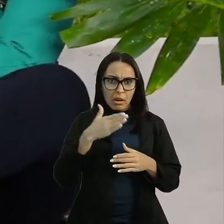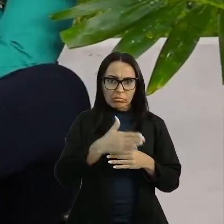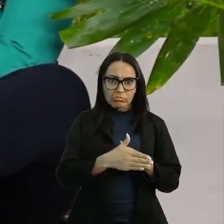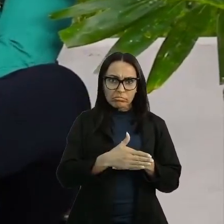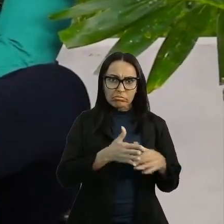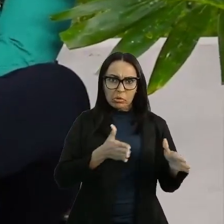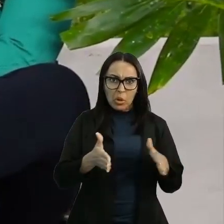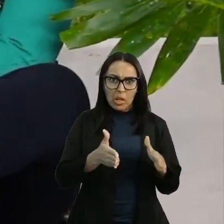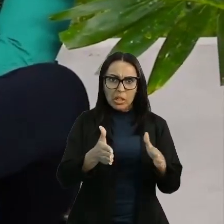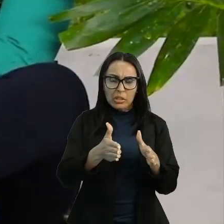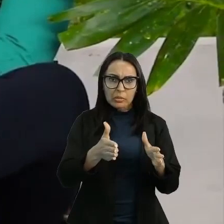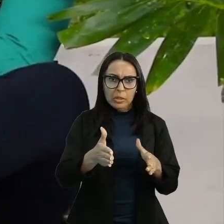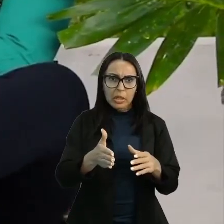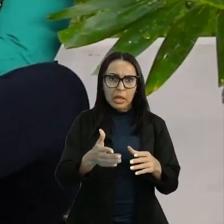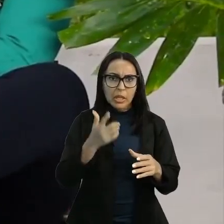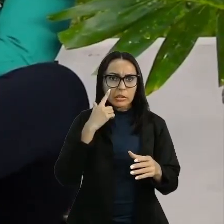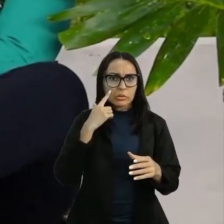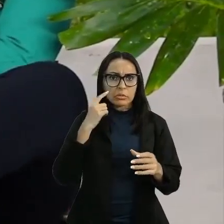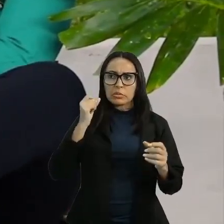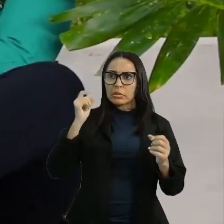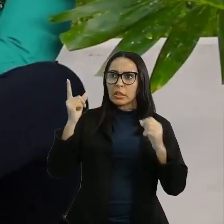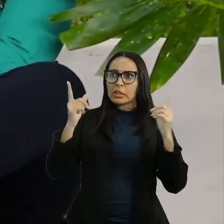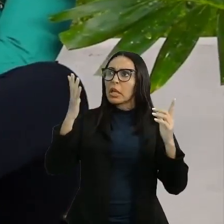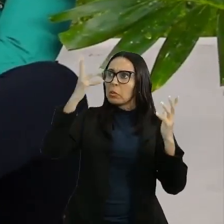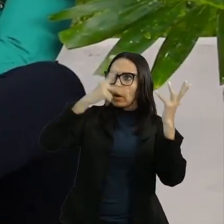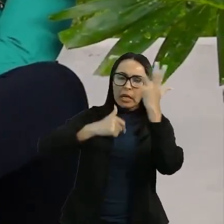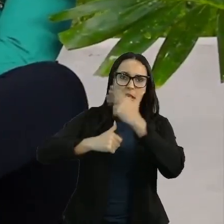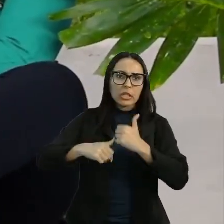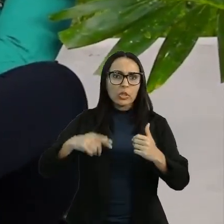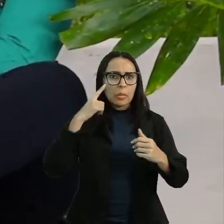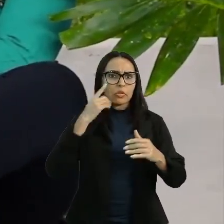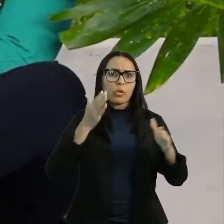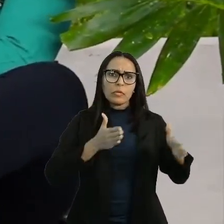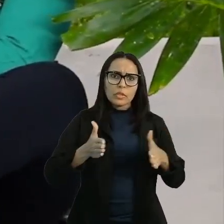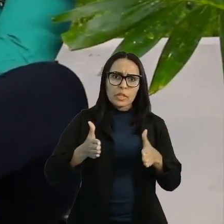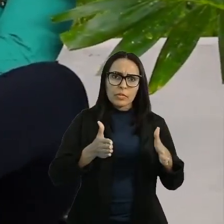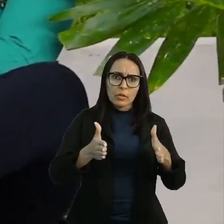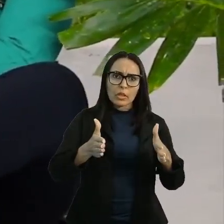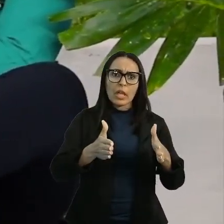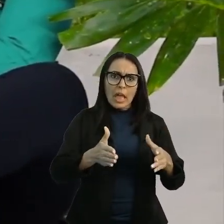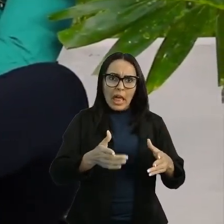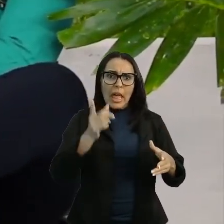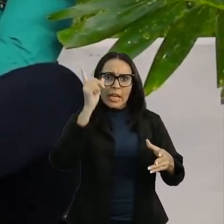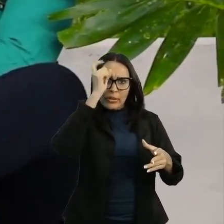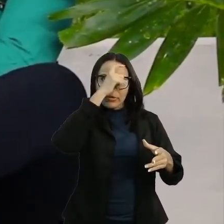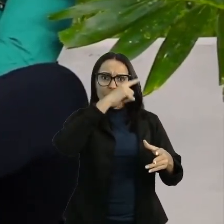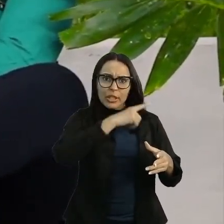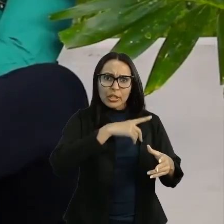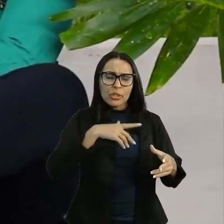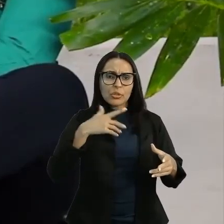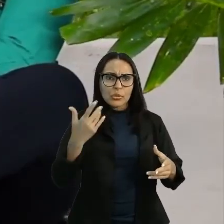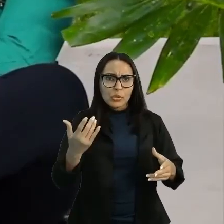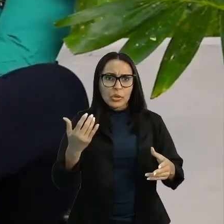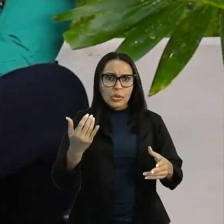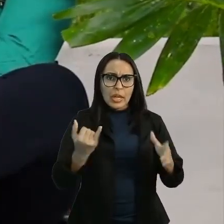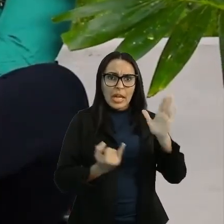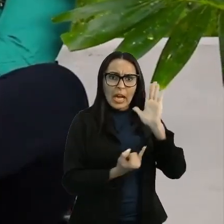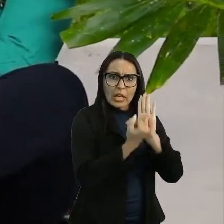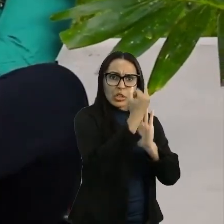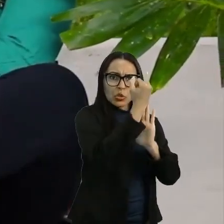templo. Mas a proposta maior é que você consiga fazer uma renúncia interna, né? Que você consiga internamente conseguir conciliar